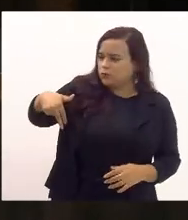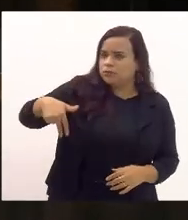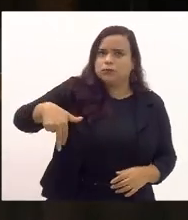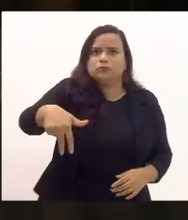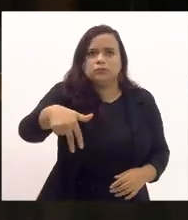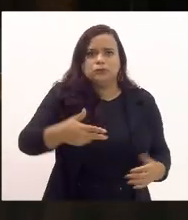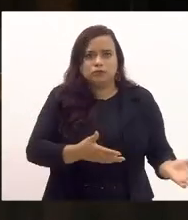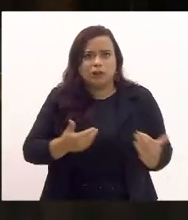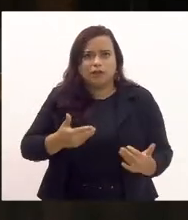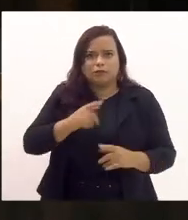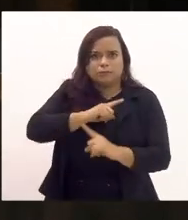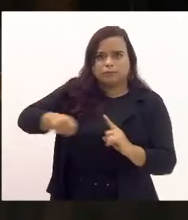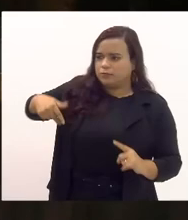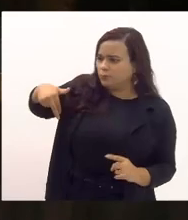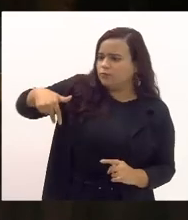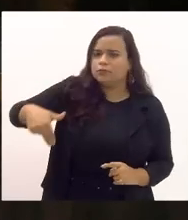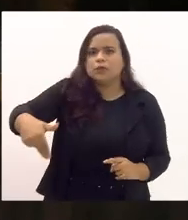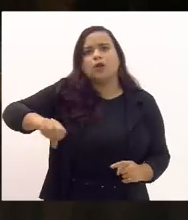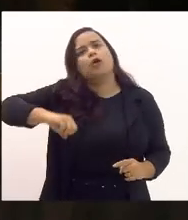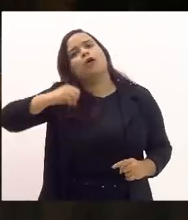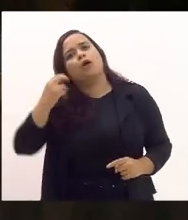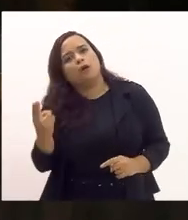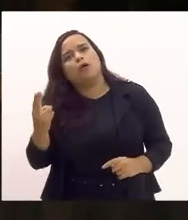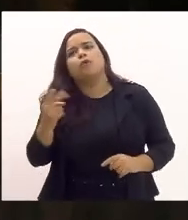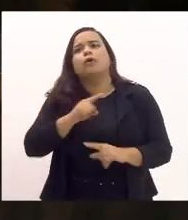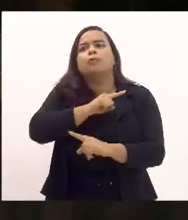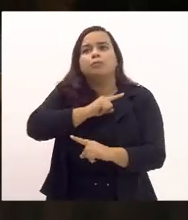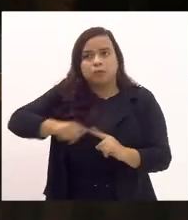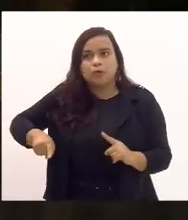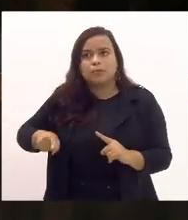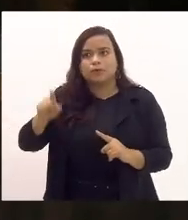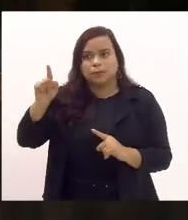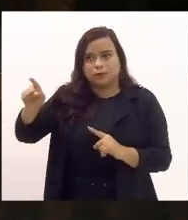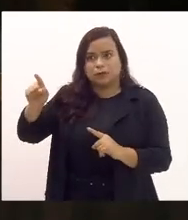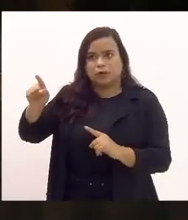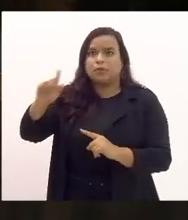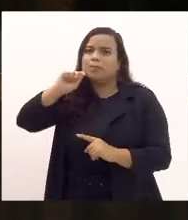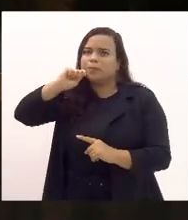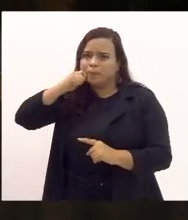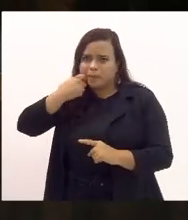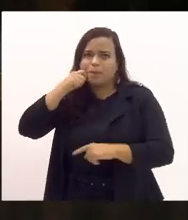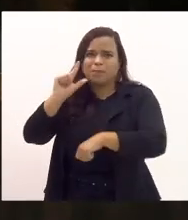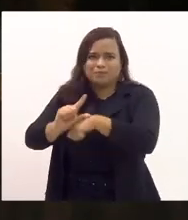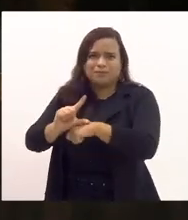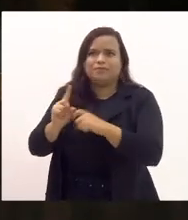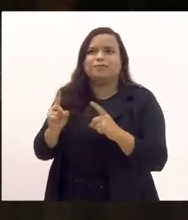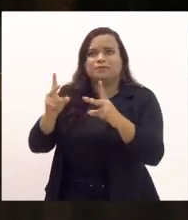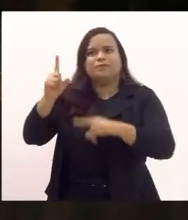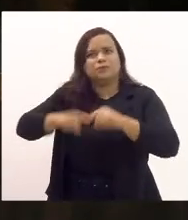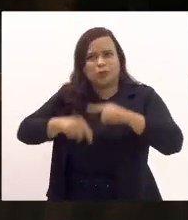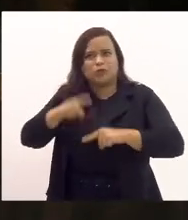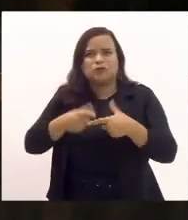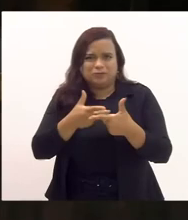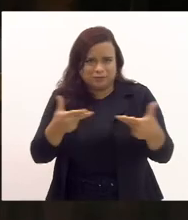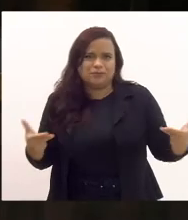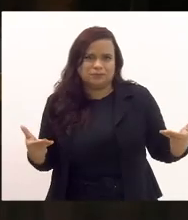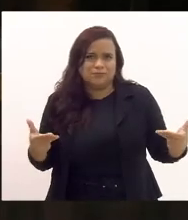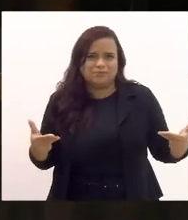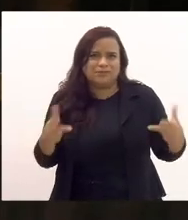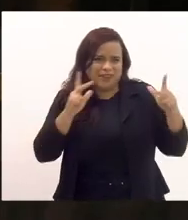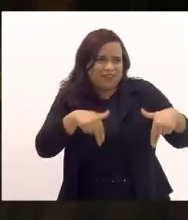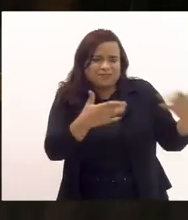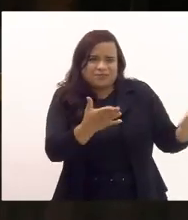crianças e jovens naquela rua ou iremos Proibir a instalação de uma padaria vendendo produtos